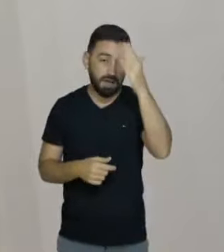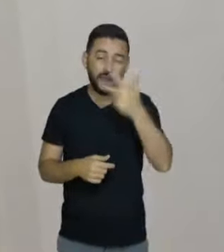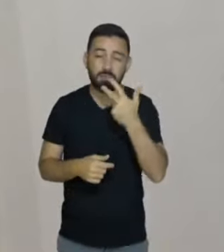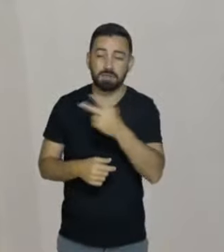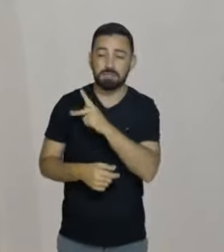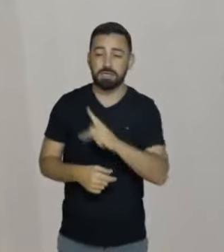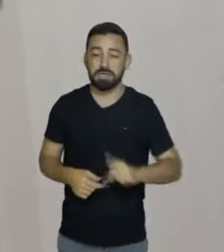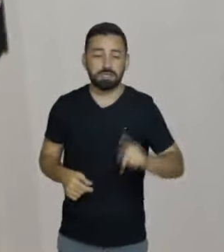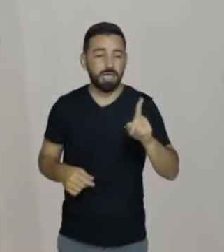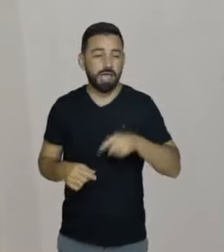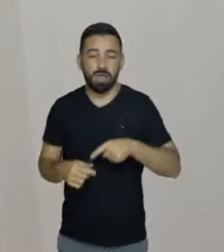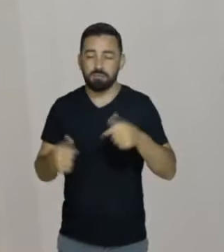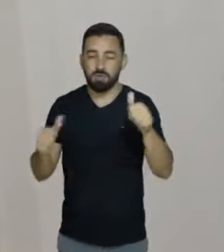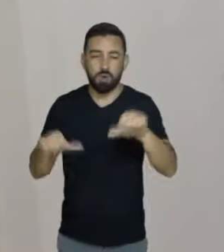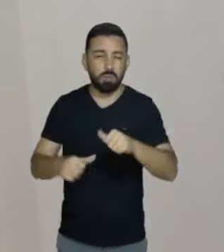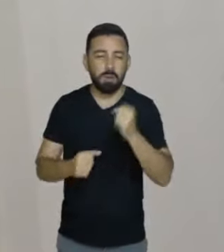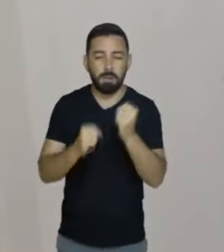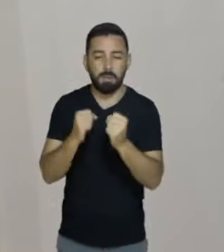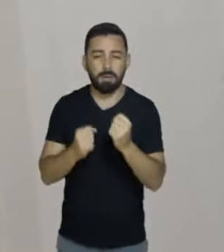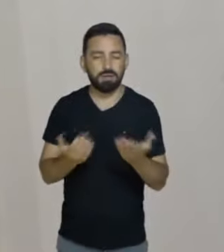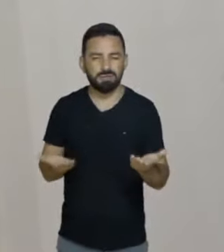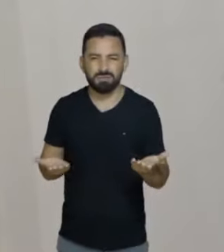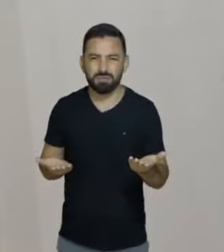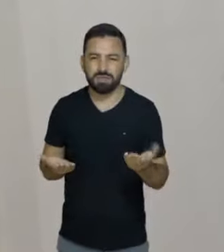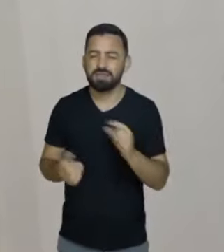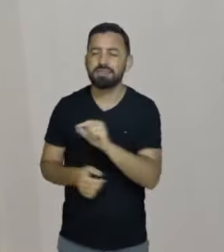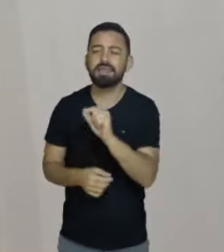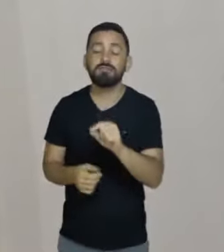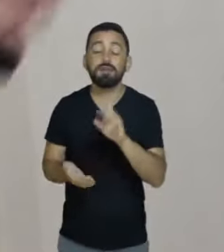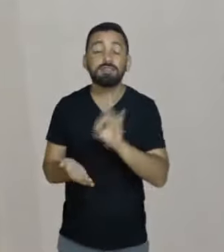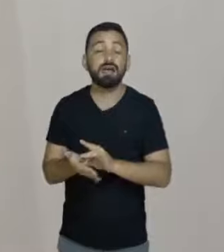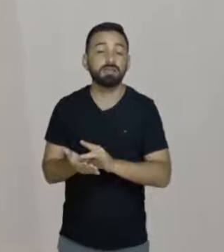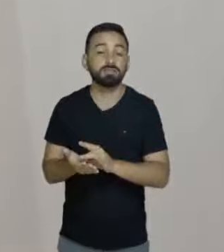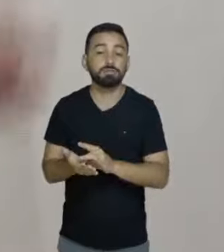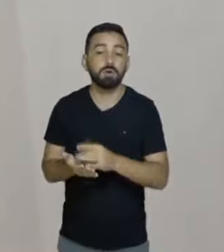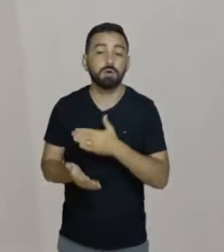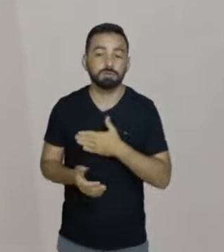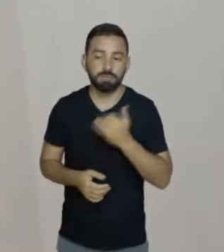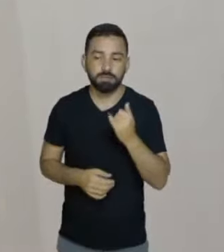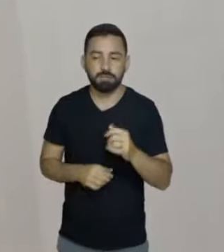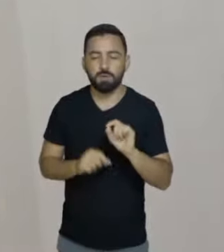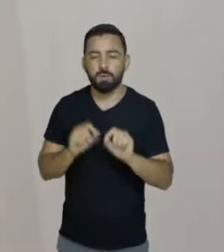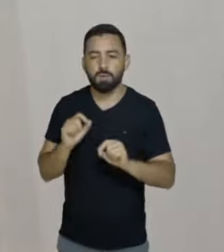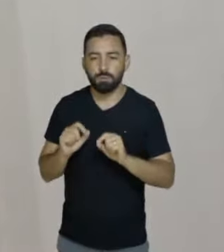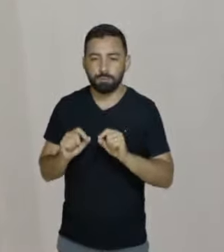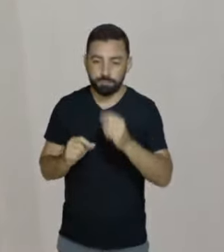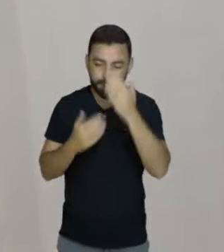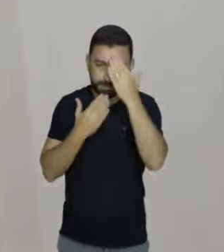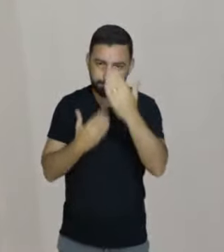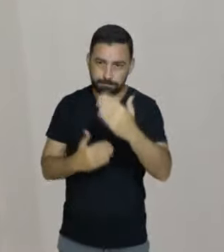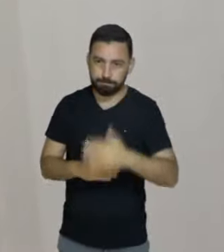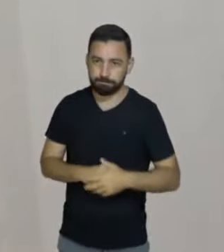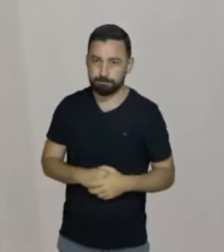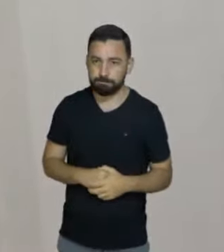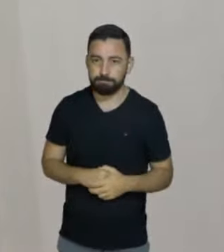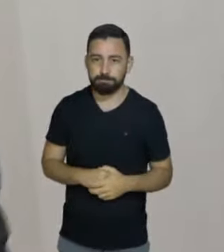Hoje a sociedade precisa fazer a avaliação, quem são os genocidas de verdade. Seria isso, presidente, muito obrigado.